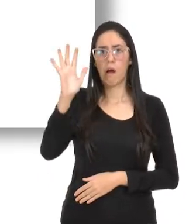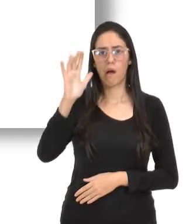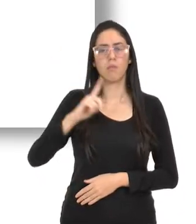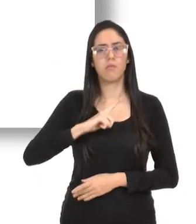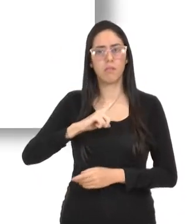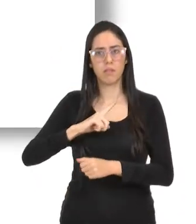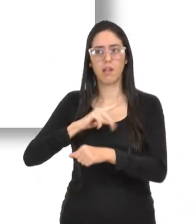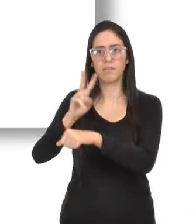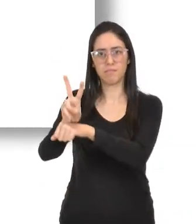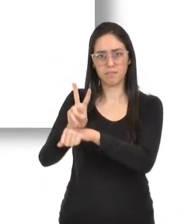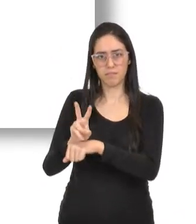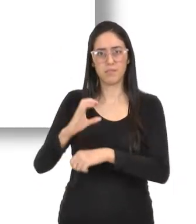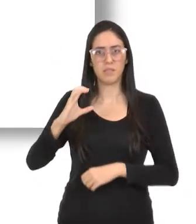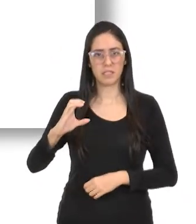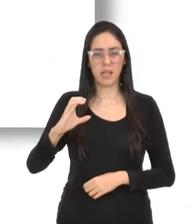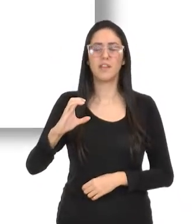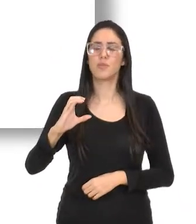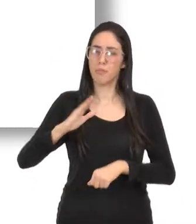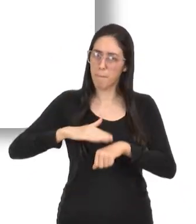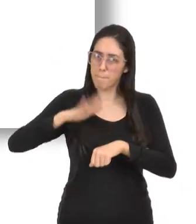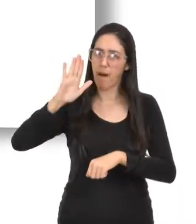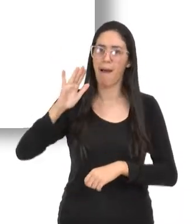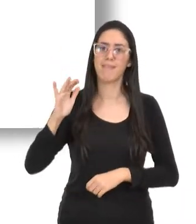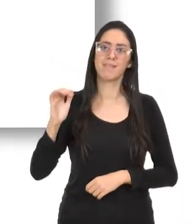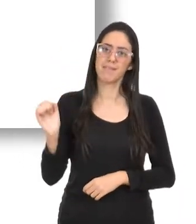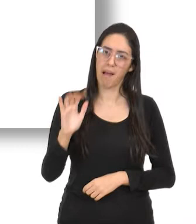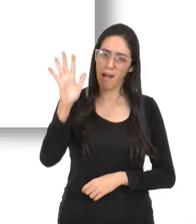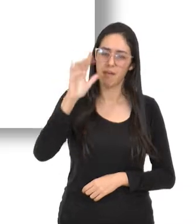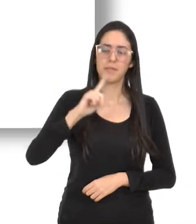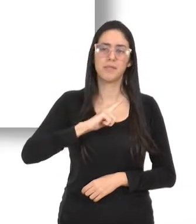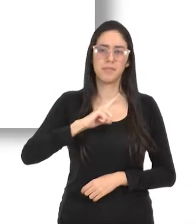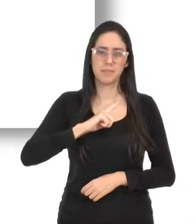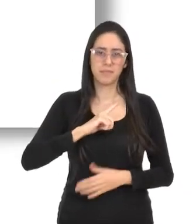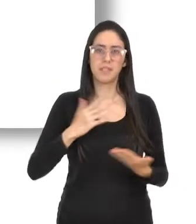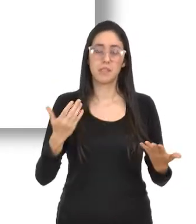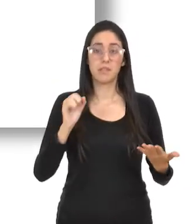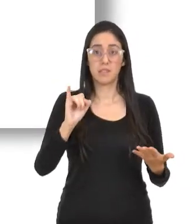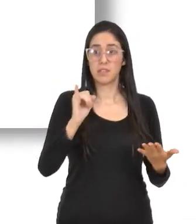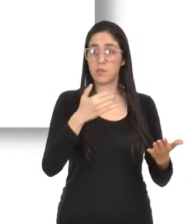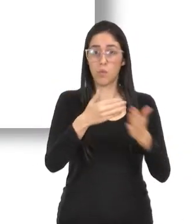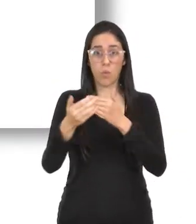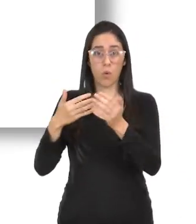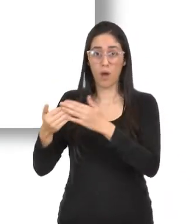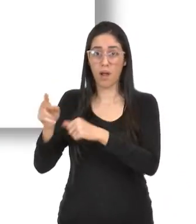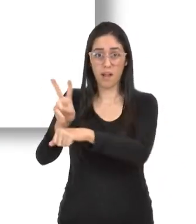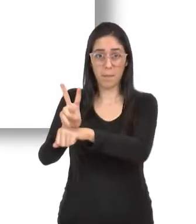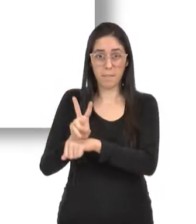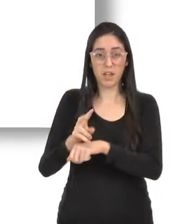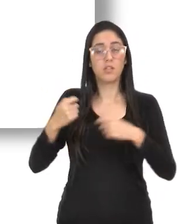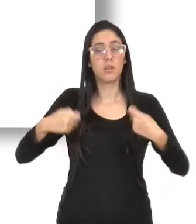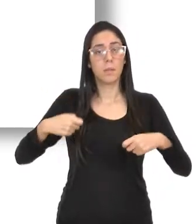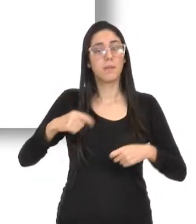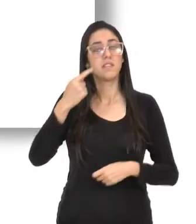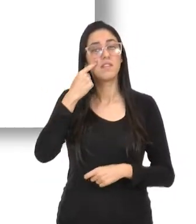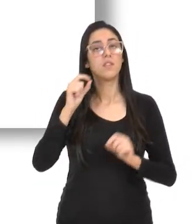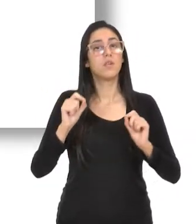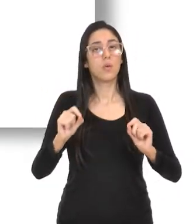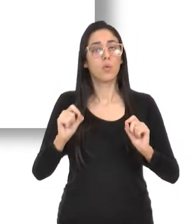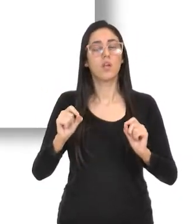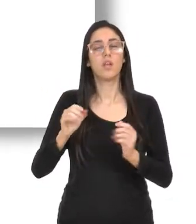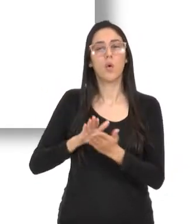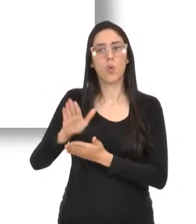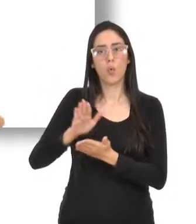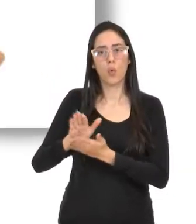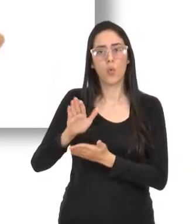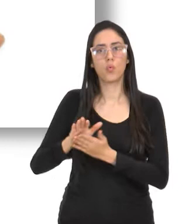para comprar torna o produto ainda mais caro. Para você entender qualquer empréstimo, tem que levar em conta o custo